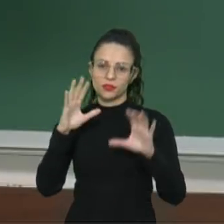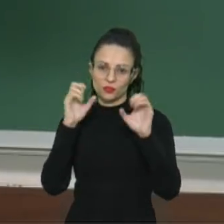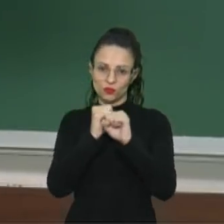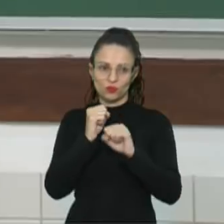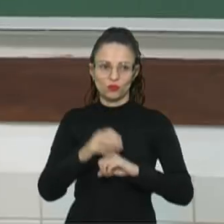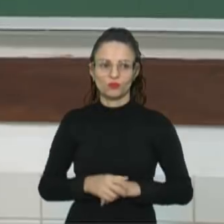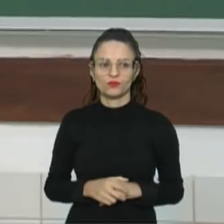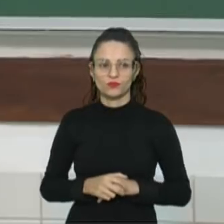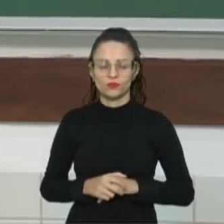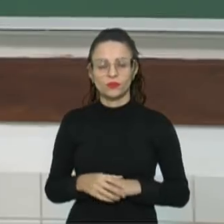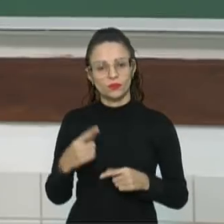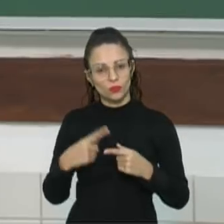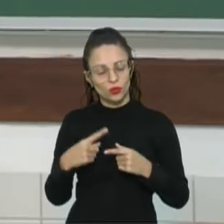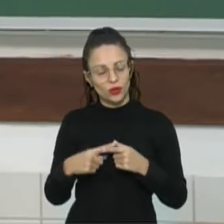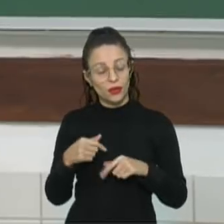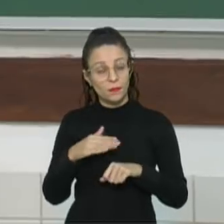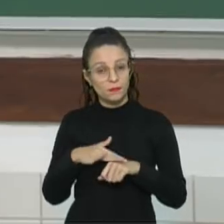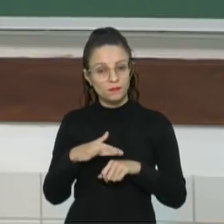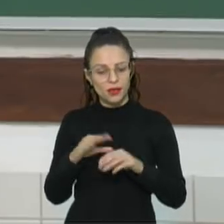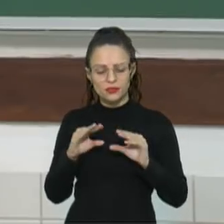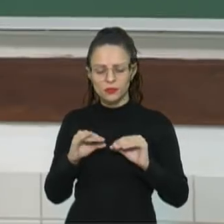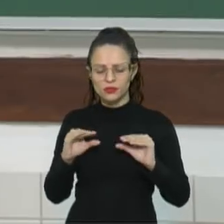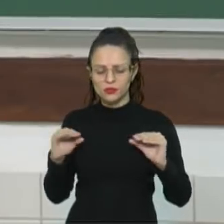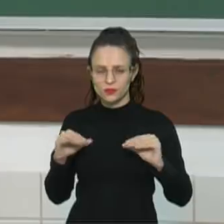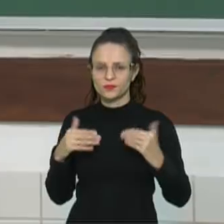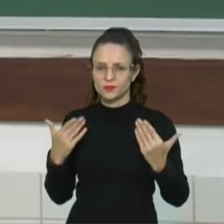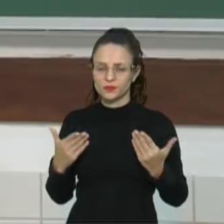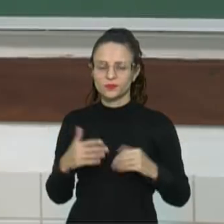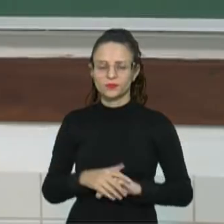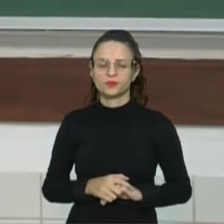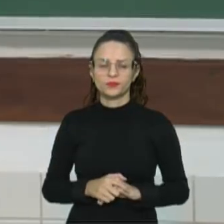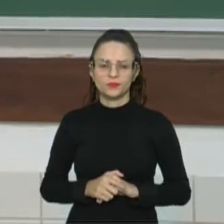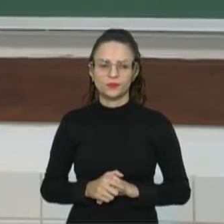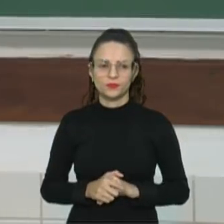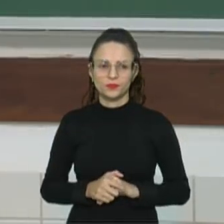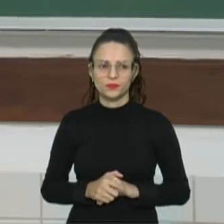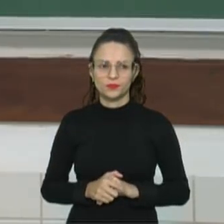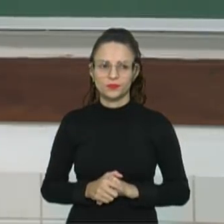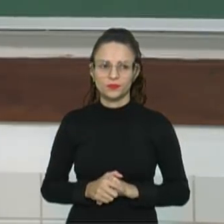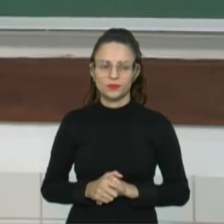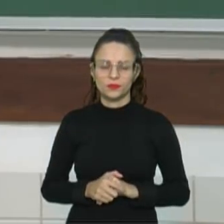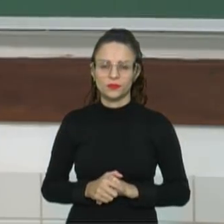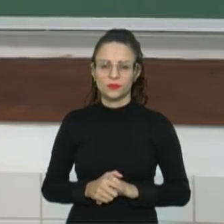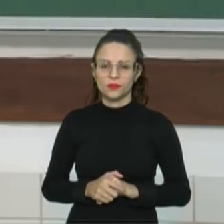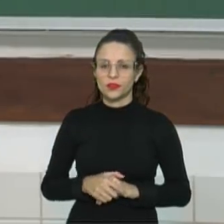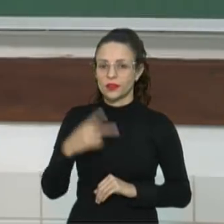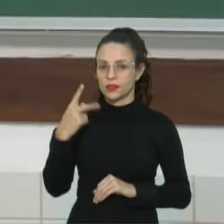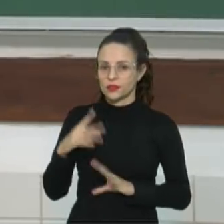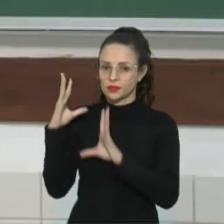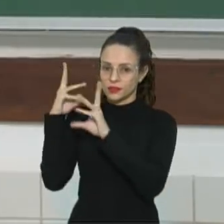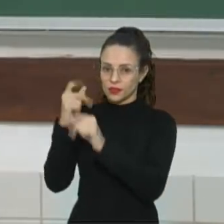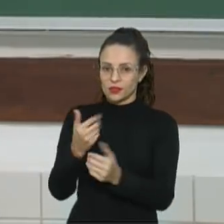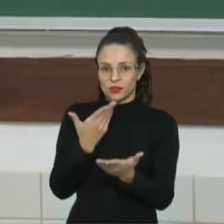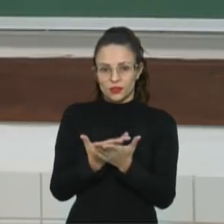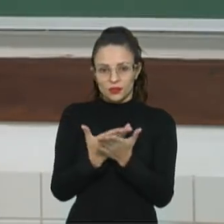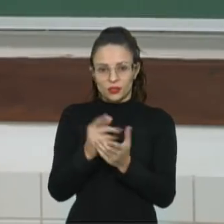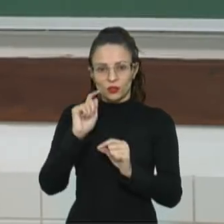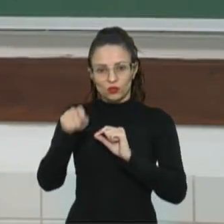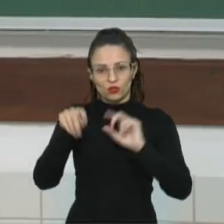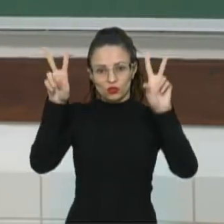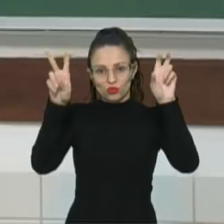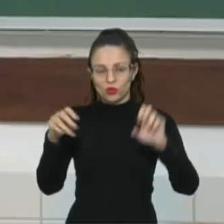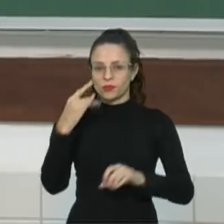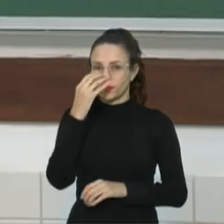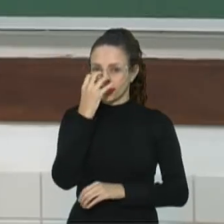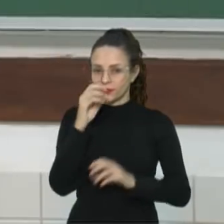ficar mais escuro, porque ele vai ser mais macio. Então, vai ficar mais escuro no papel. Então, nessa aula, a gente falou sobre o circo,